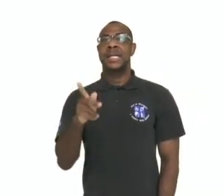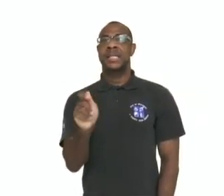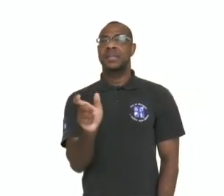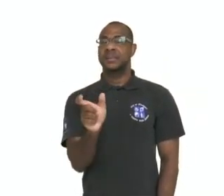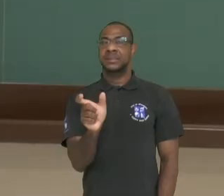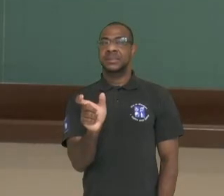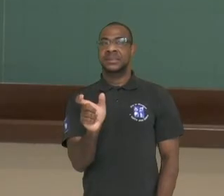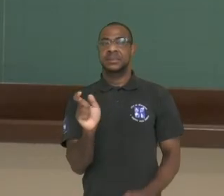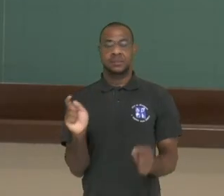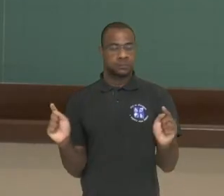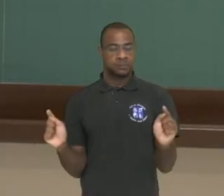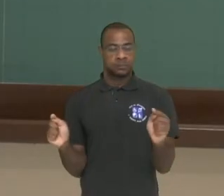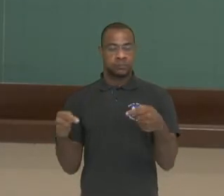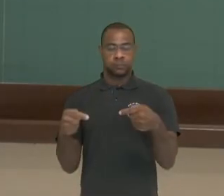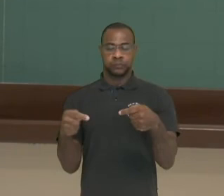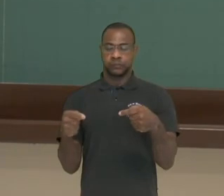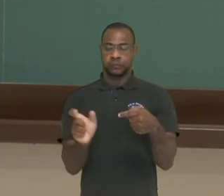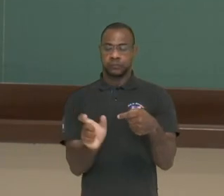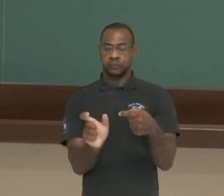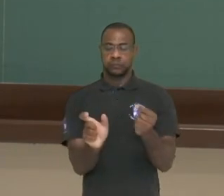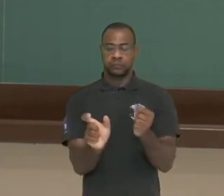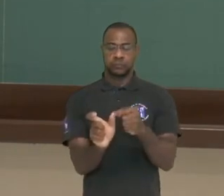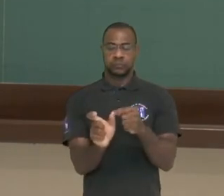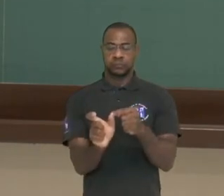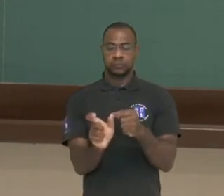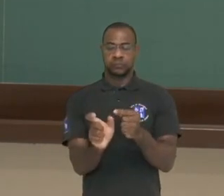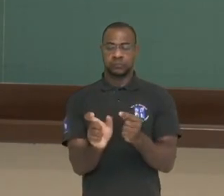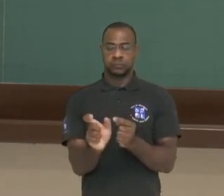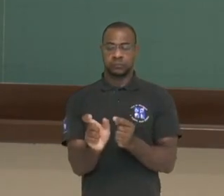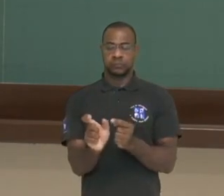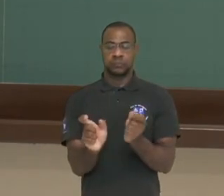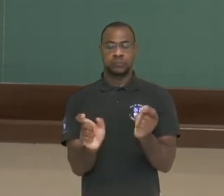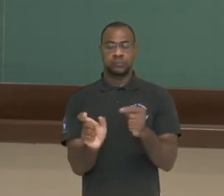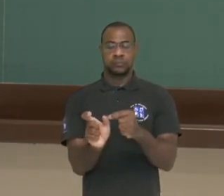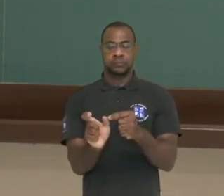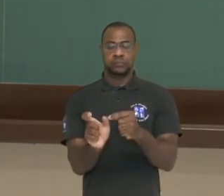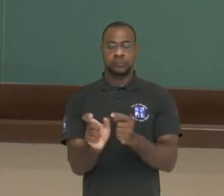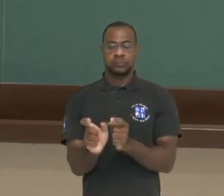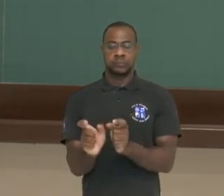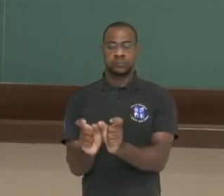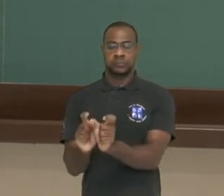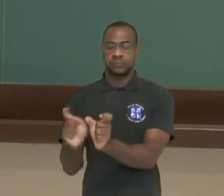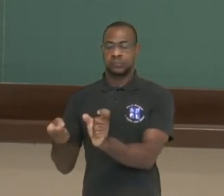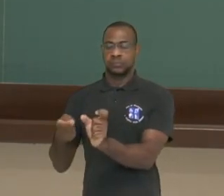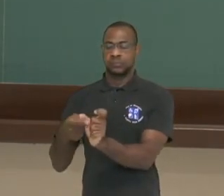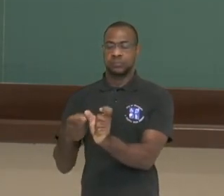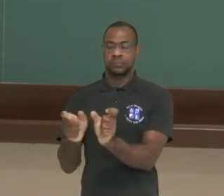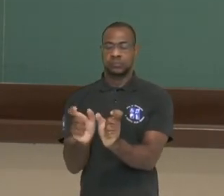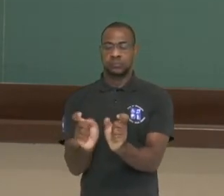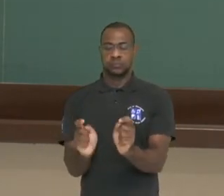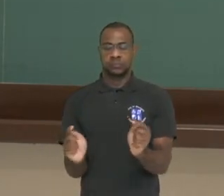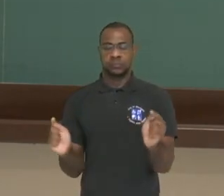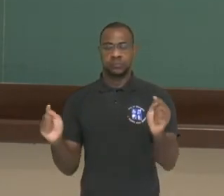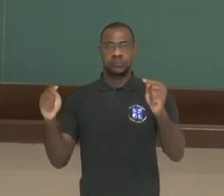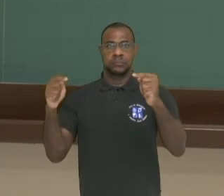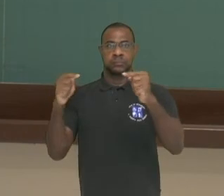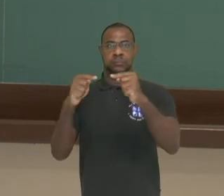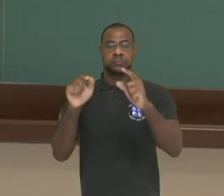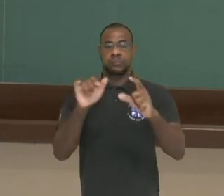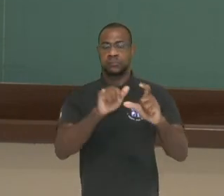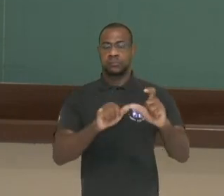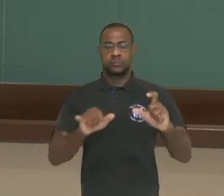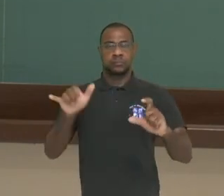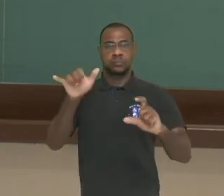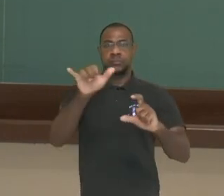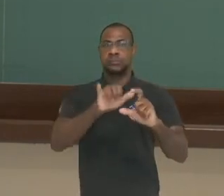A corrente elétrica, que está rica ali em cargas elétricas. E ao passar pelo dispositivo, vai fazer o quê? Vai